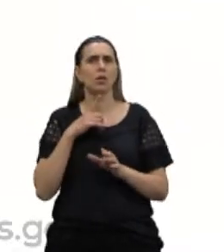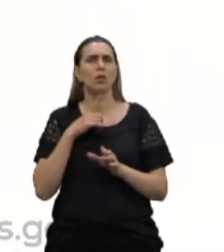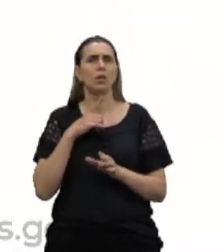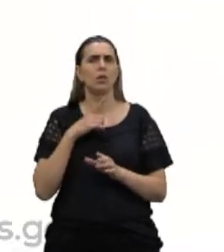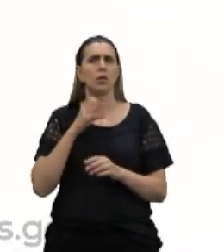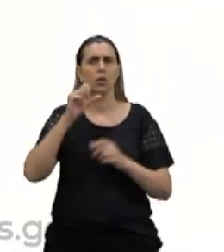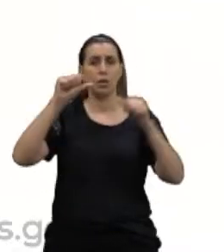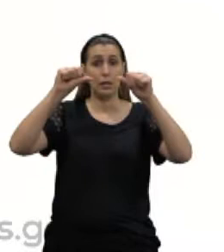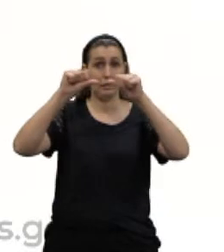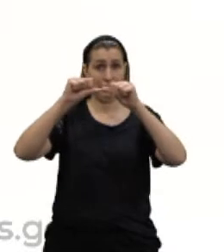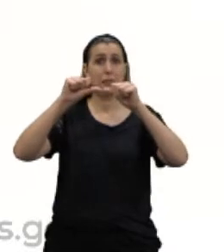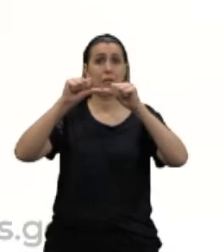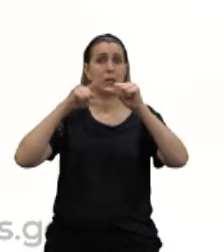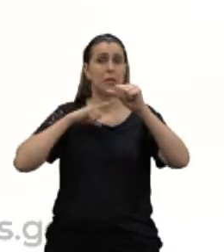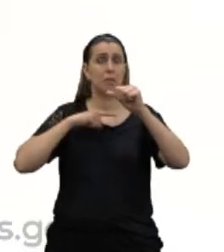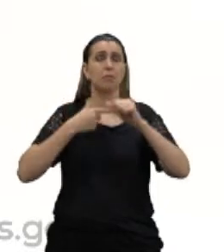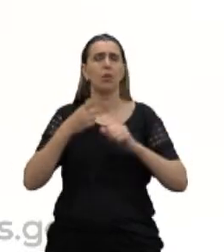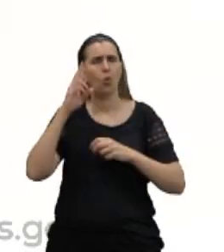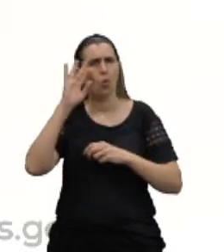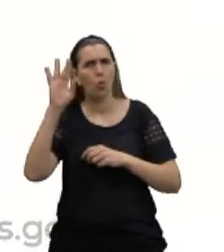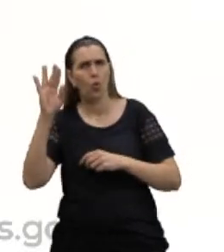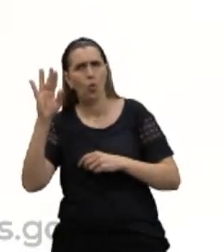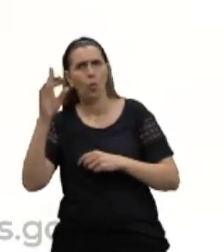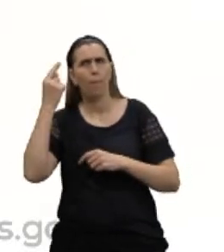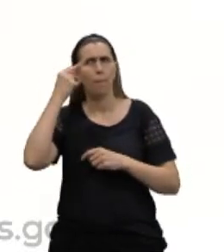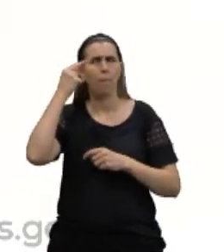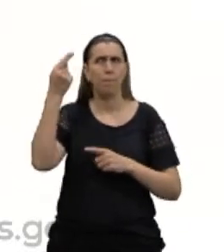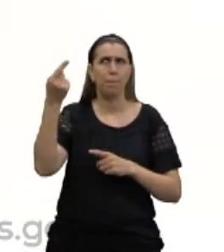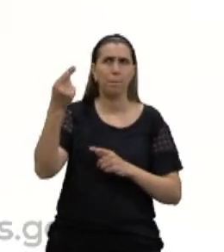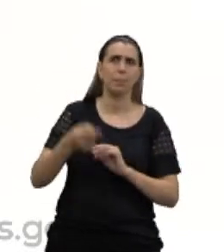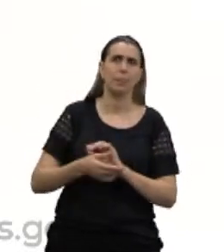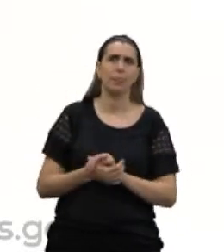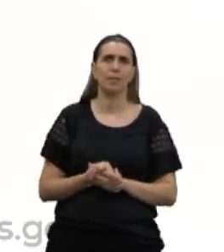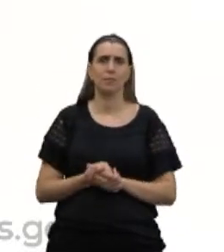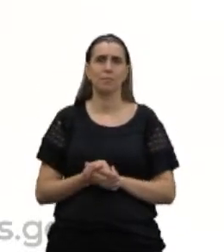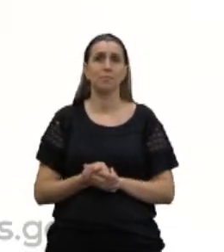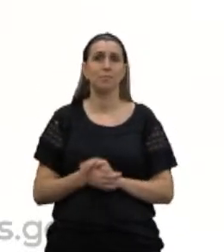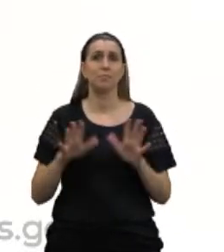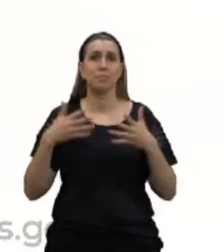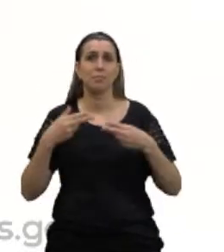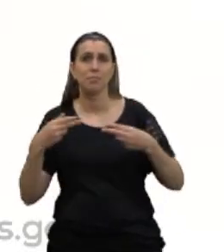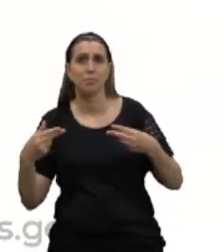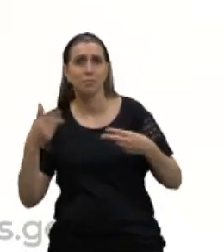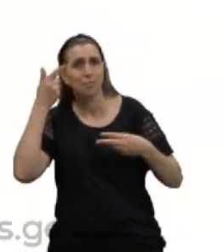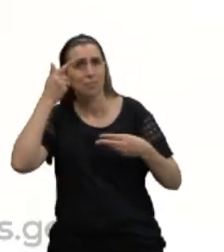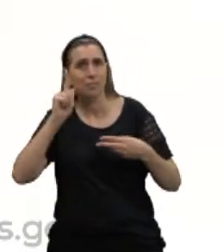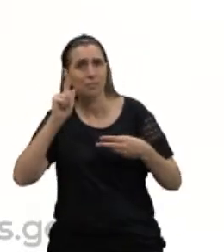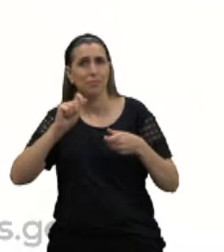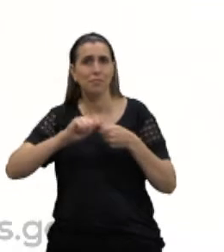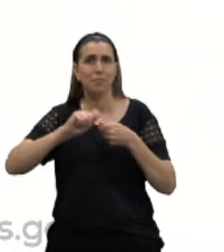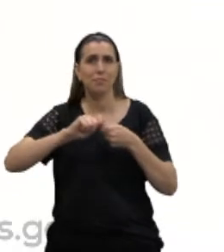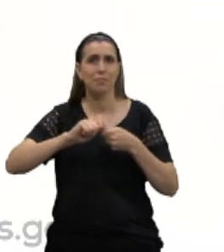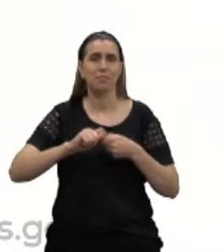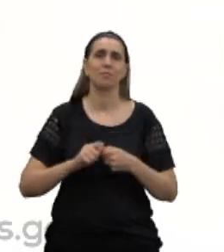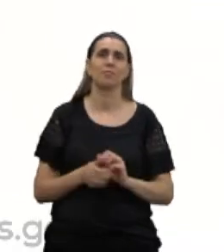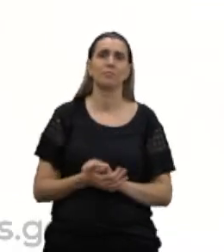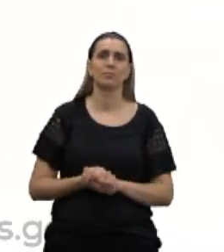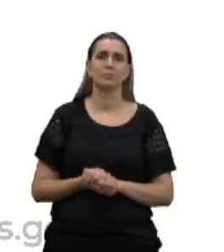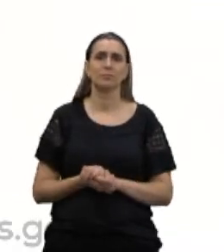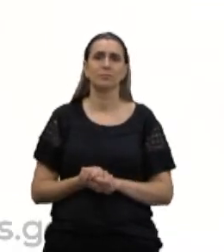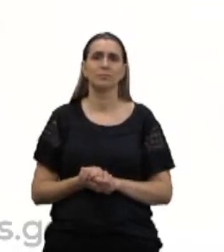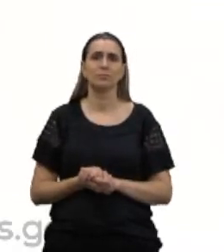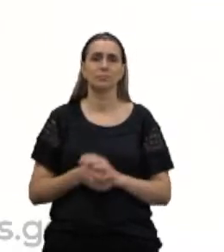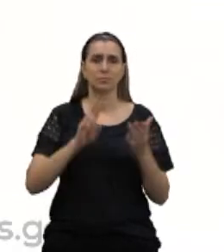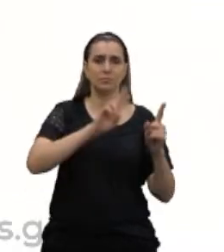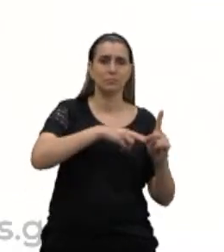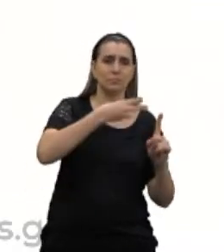considerado simétrico. Né? Podem imaginar e pensar, né, em coisas que a gente consegue fazer isso, né?